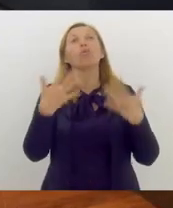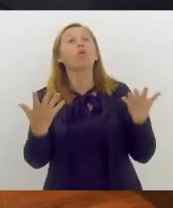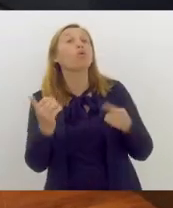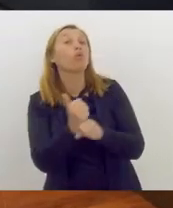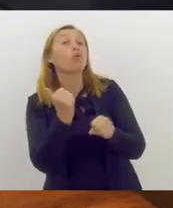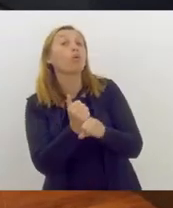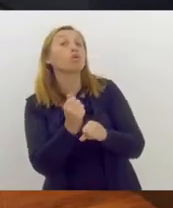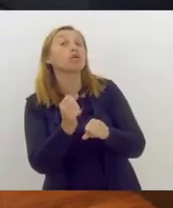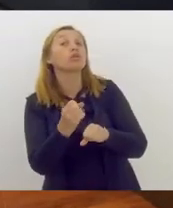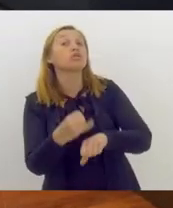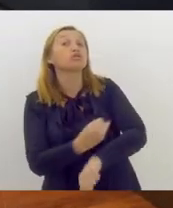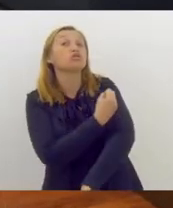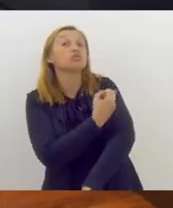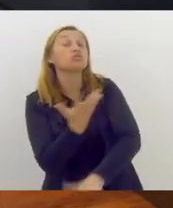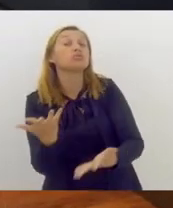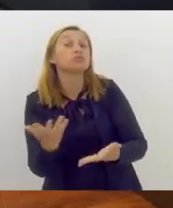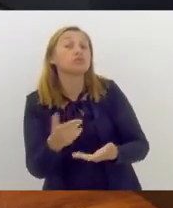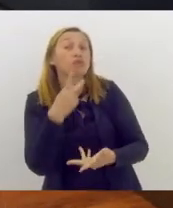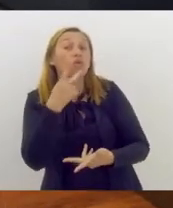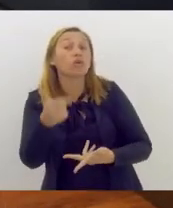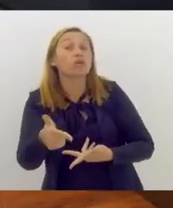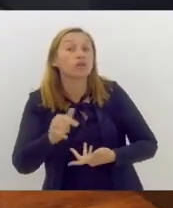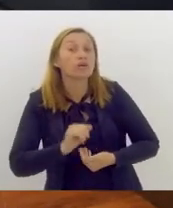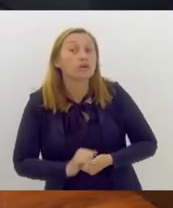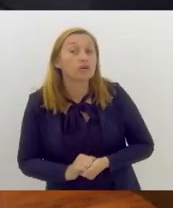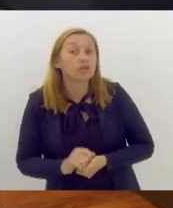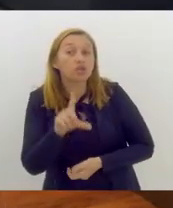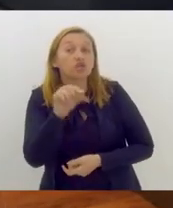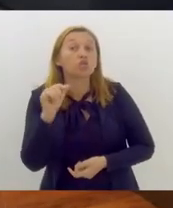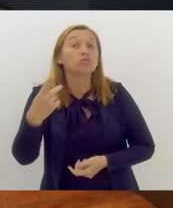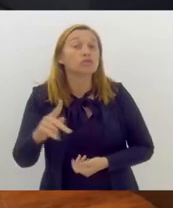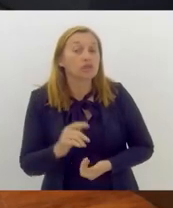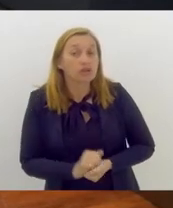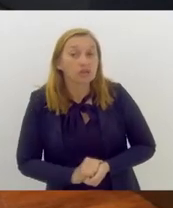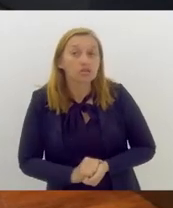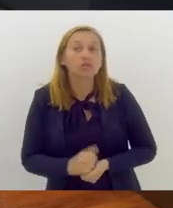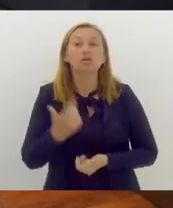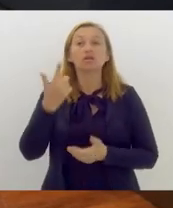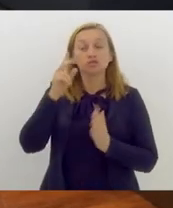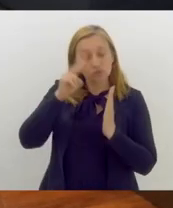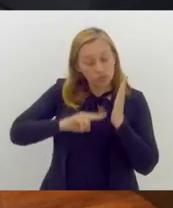de infraestrutura é essa que ele alegou aqui na decisão dele foi